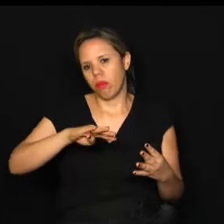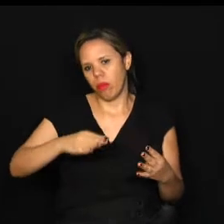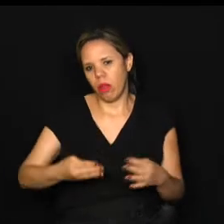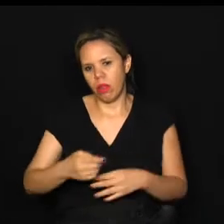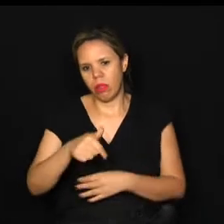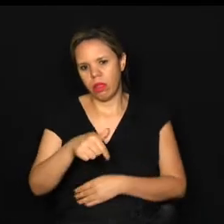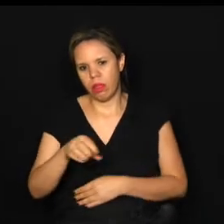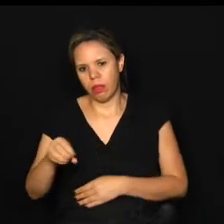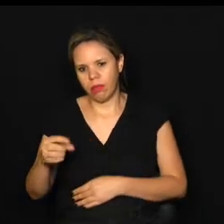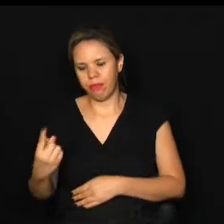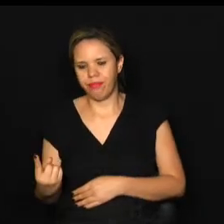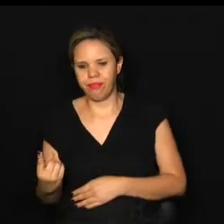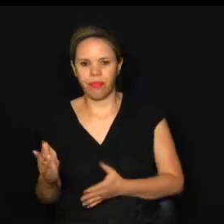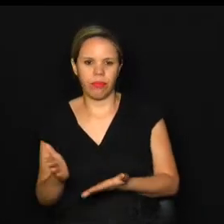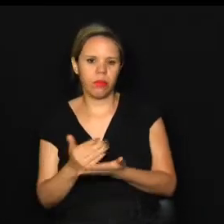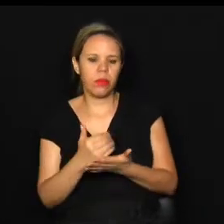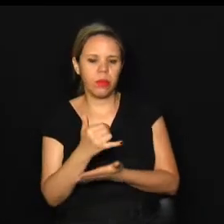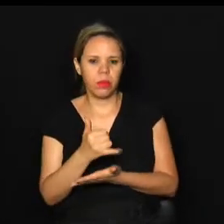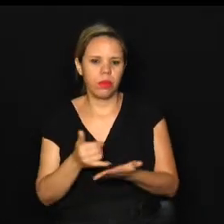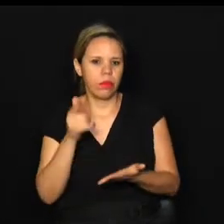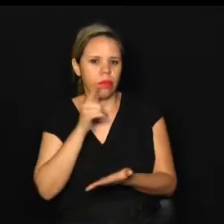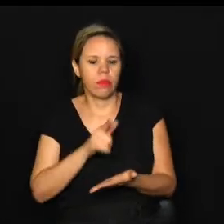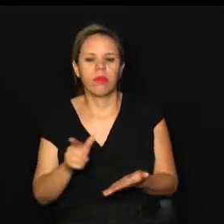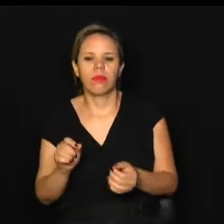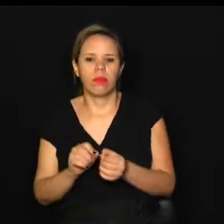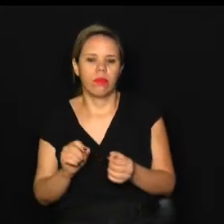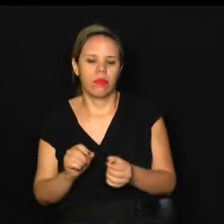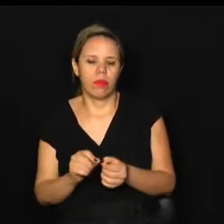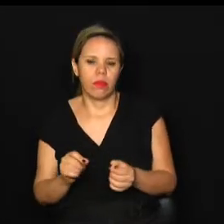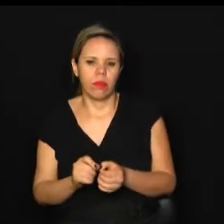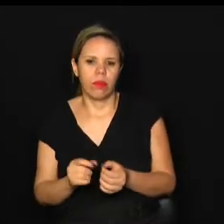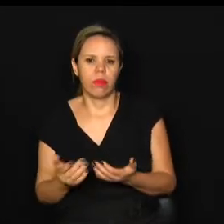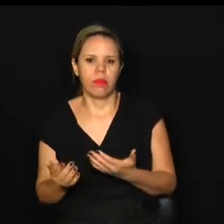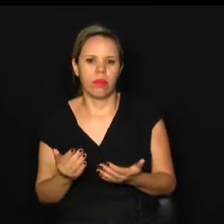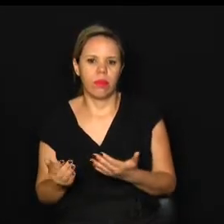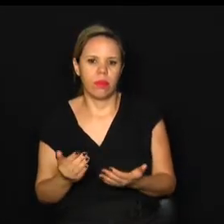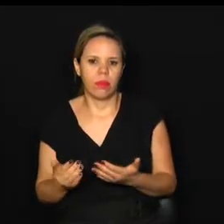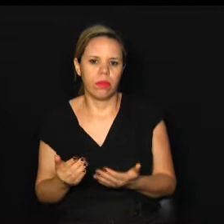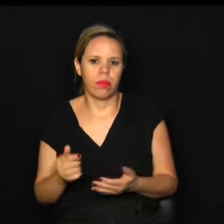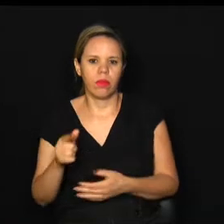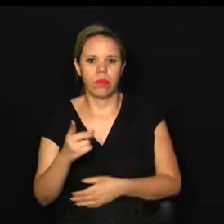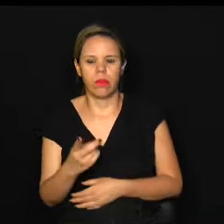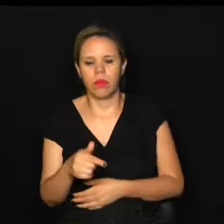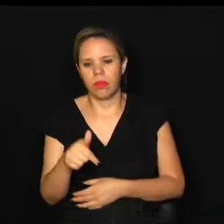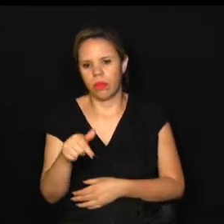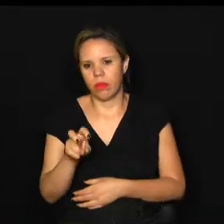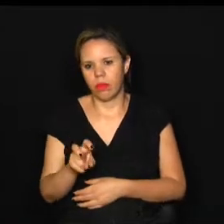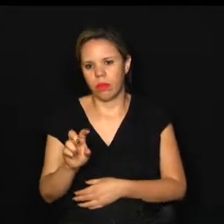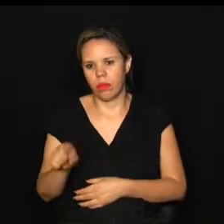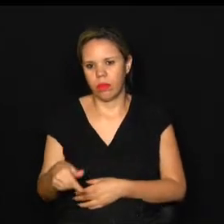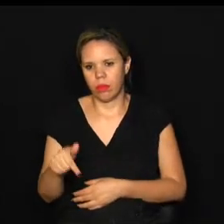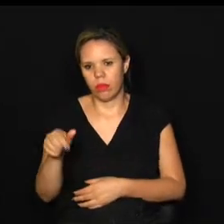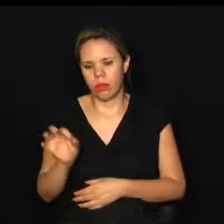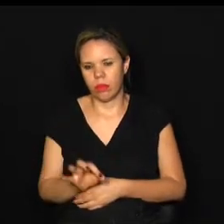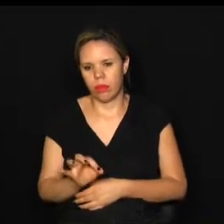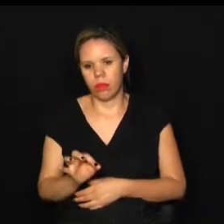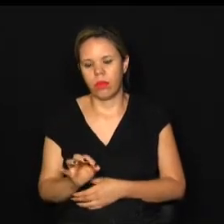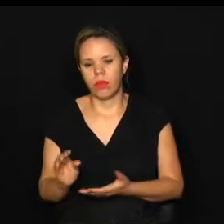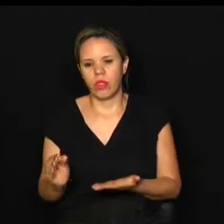4.701.500.000 foram empenhados, correspondendo a 75,7% do orçamento previsto. Do total empenhado,